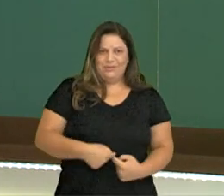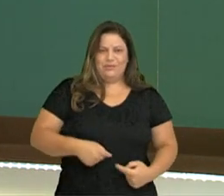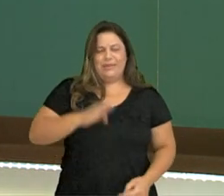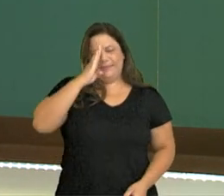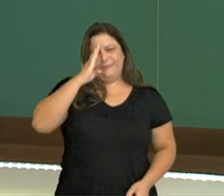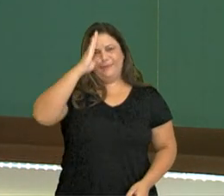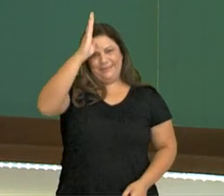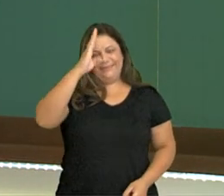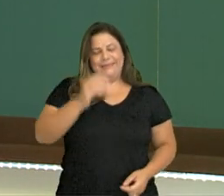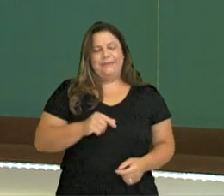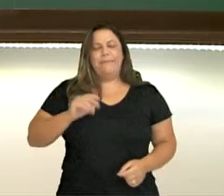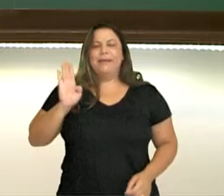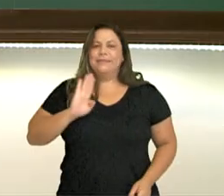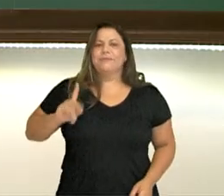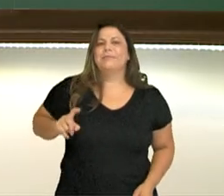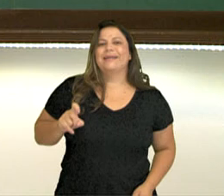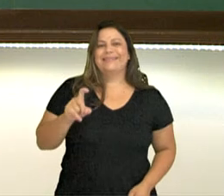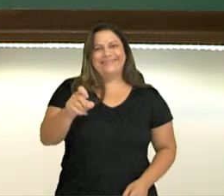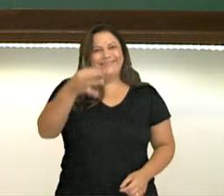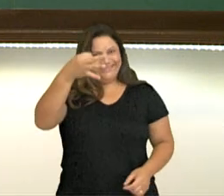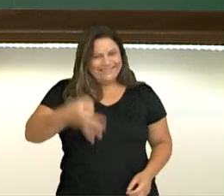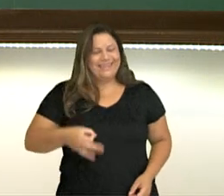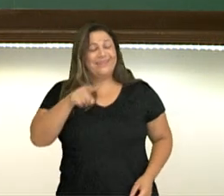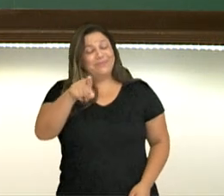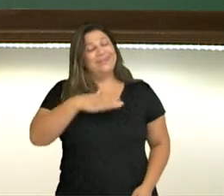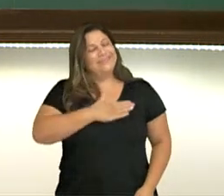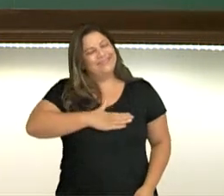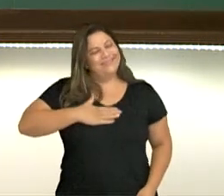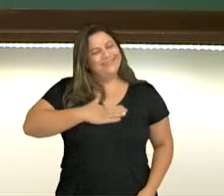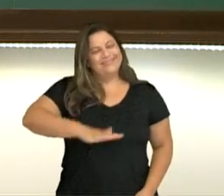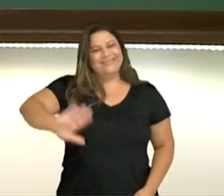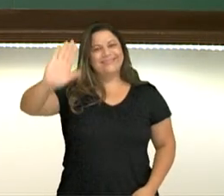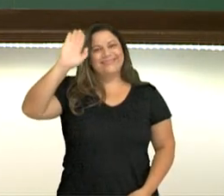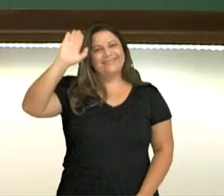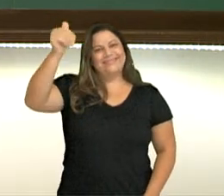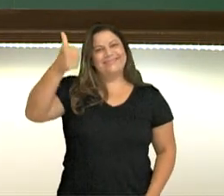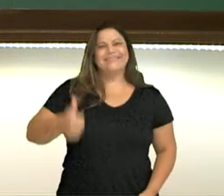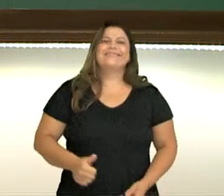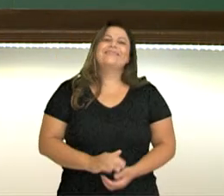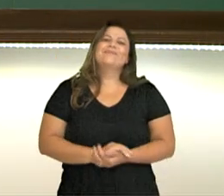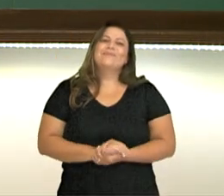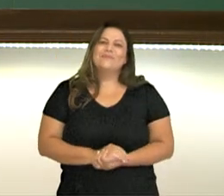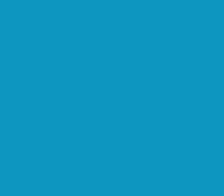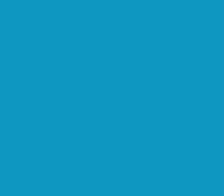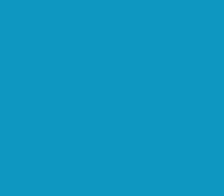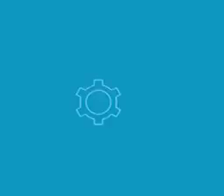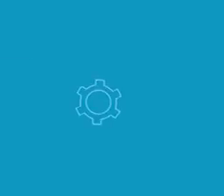bacterioses, certinho? Espero que vocês tenham gostado, então, até breve!